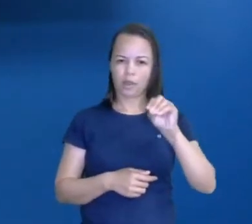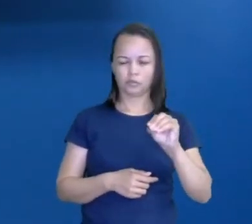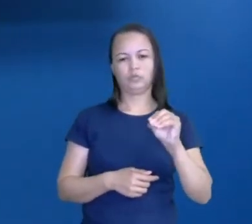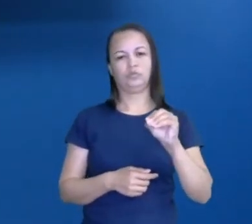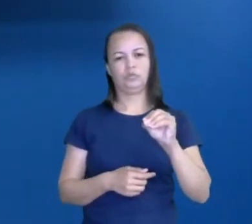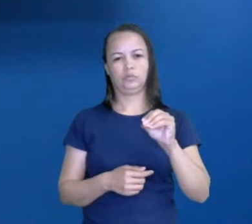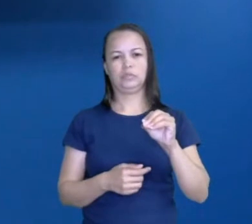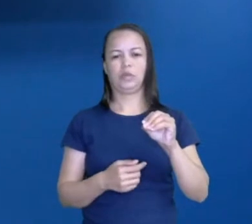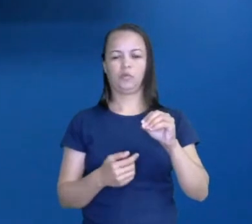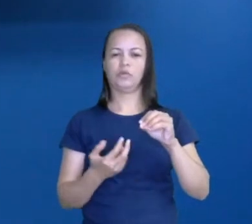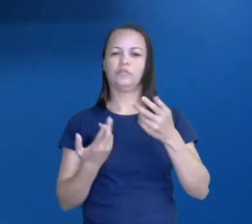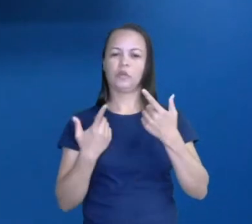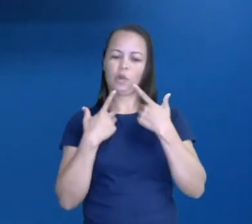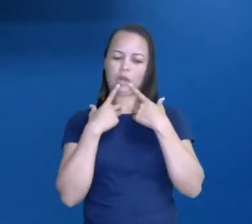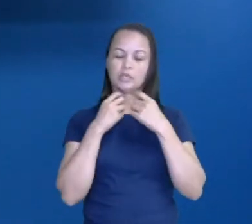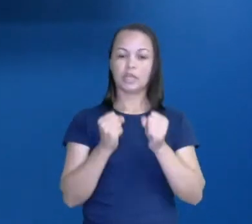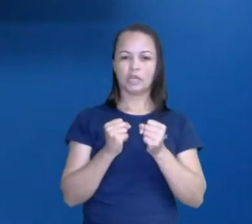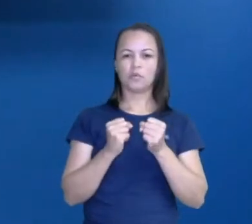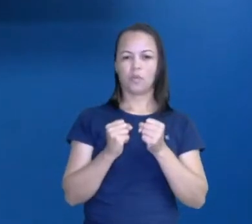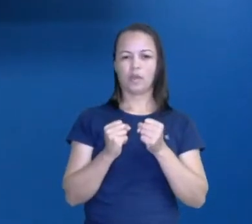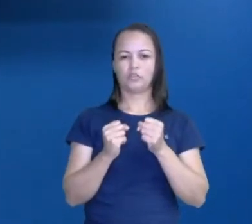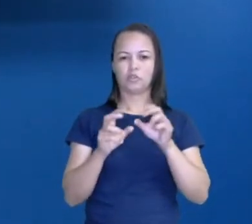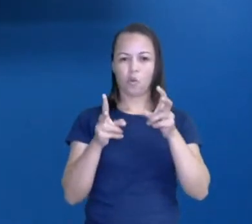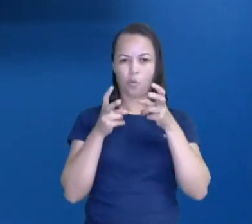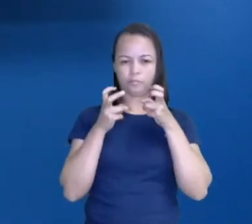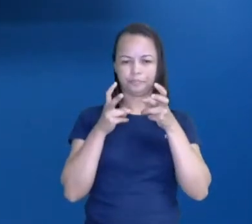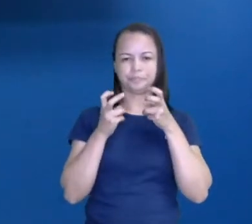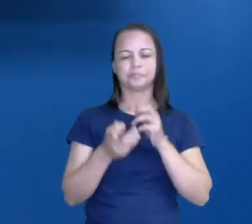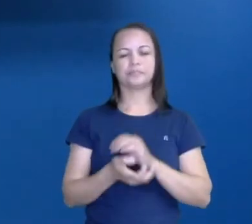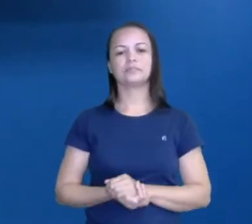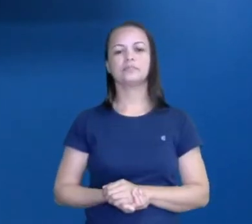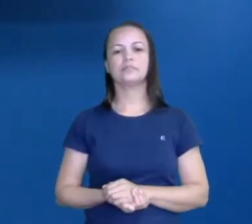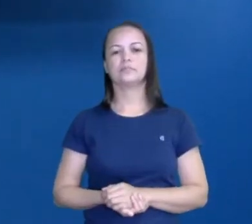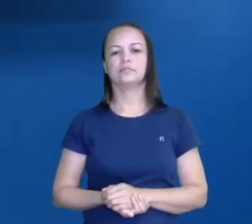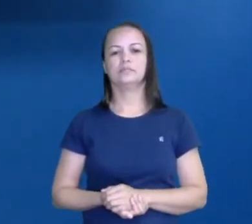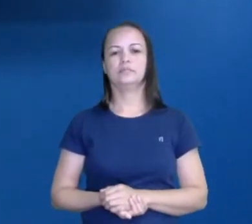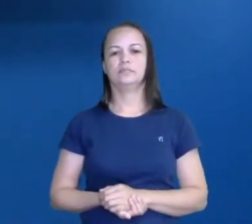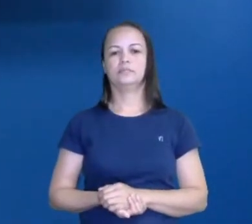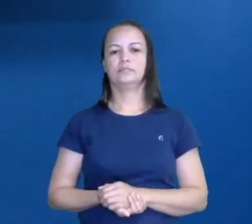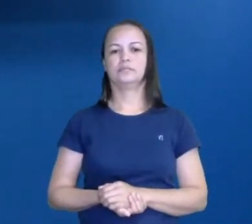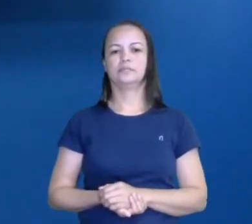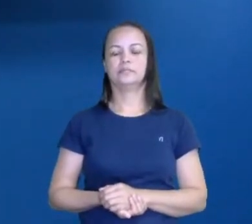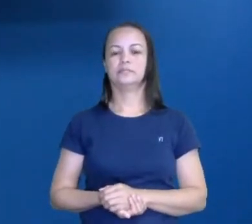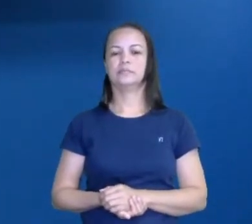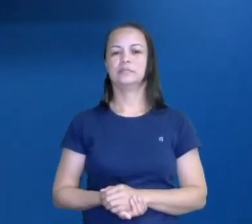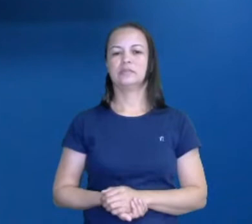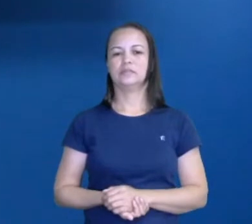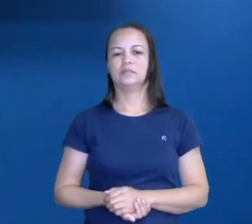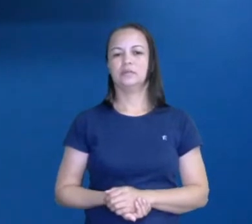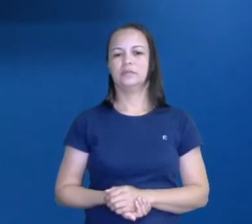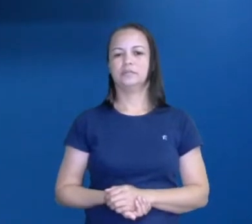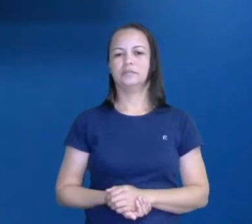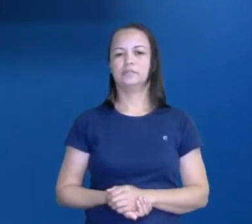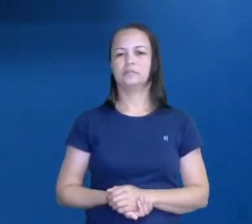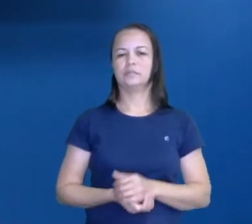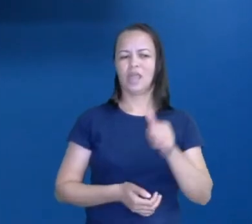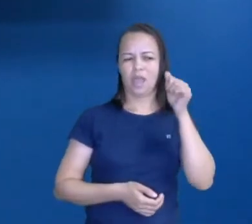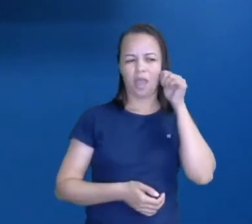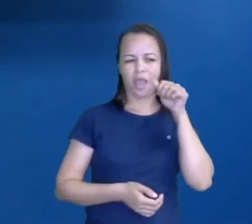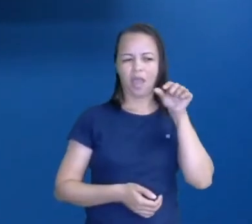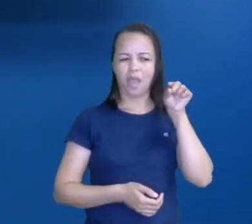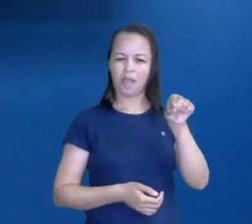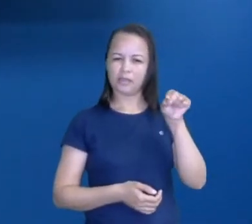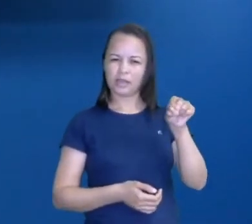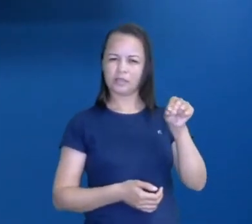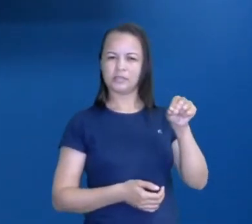muito dessas figuras de linguagem, observem elas. Vamos para a próxima. Ela está sentindo o peso